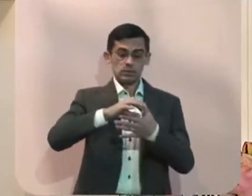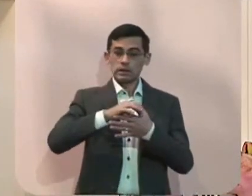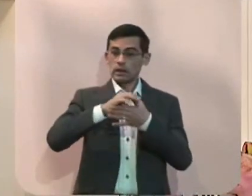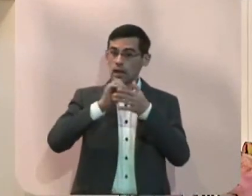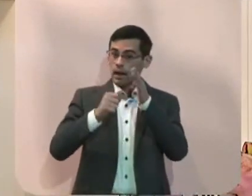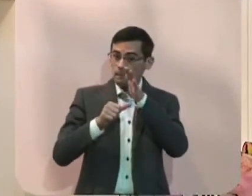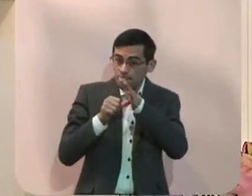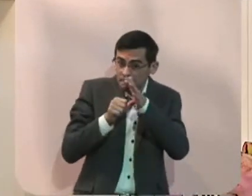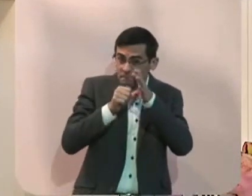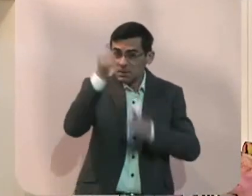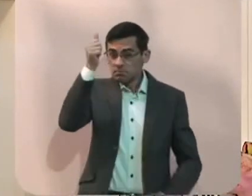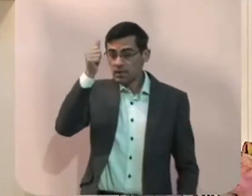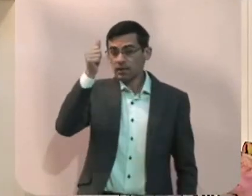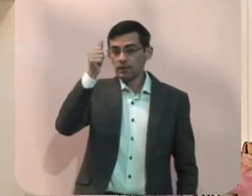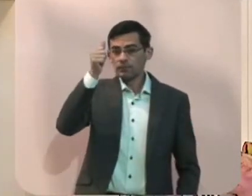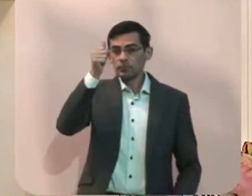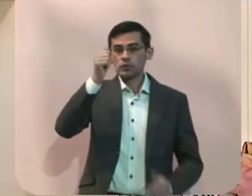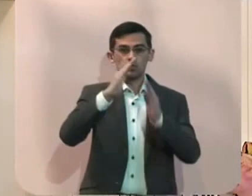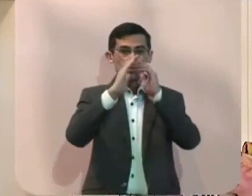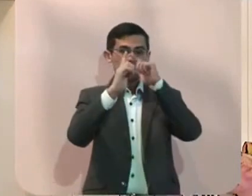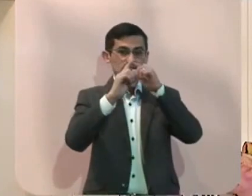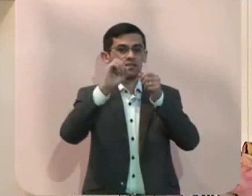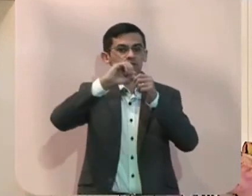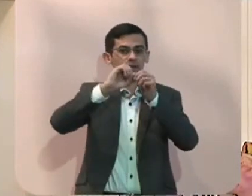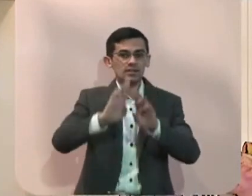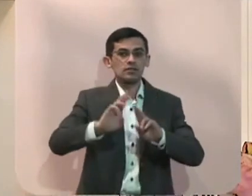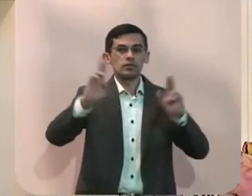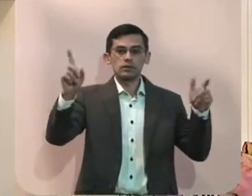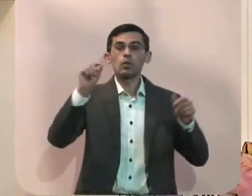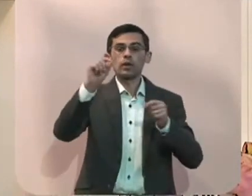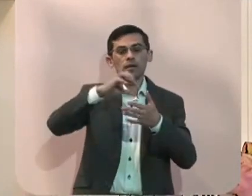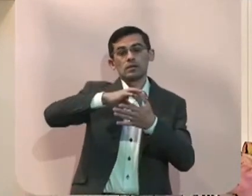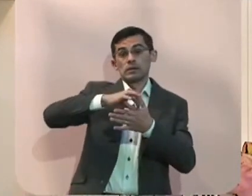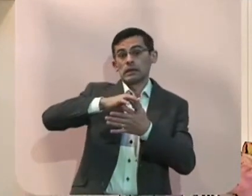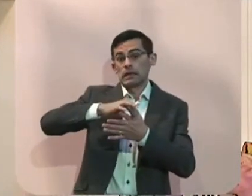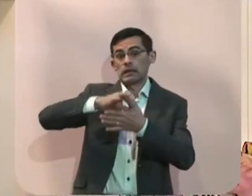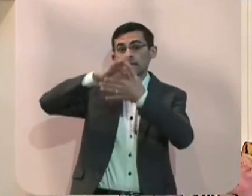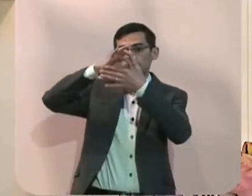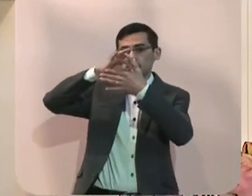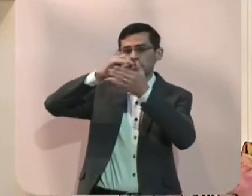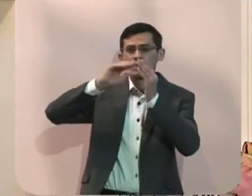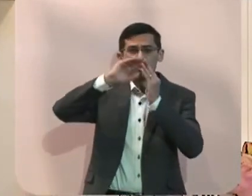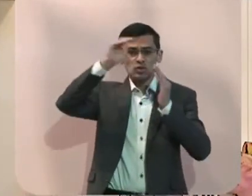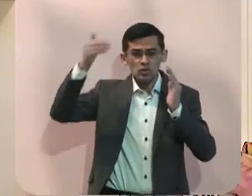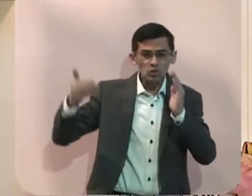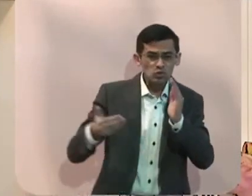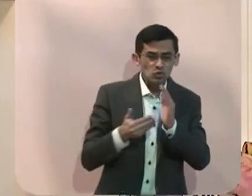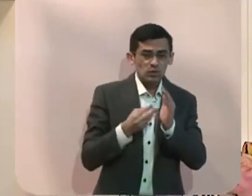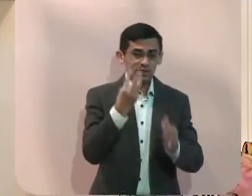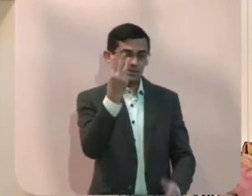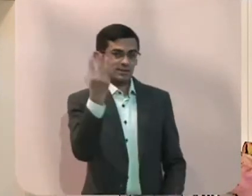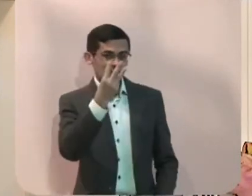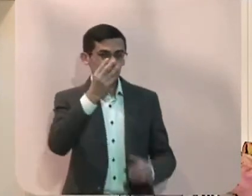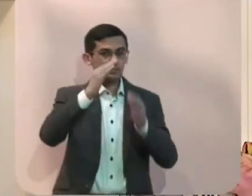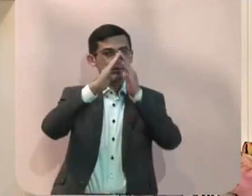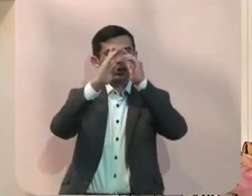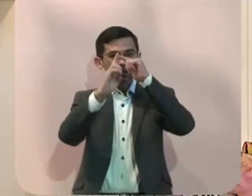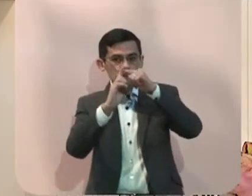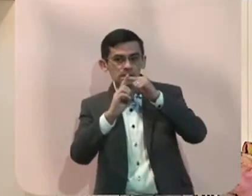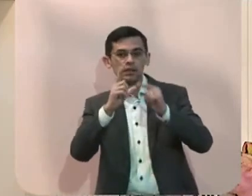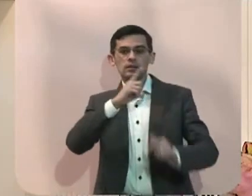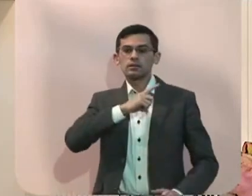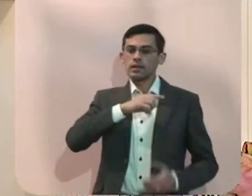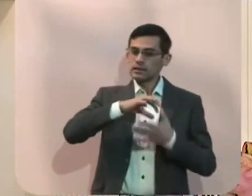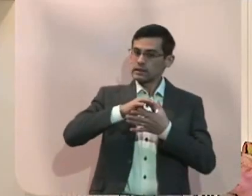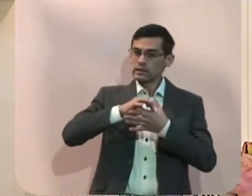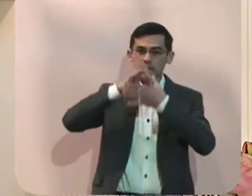A primeira marca de uma igreja relevante são os seus líderes. Todas essas 3 igrejas tinham